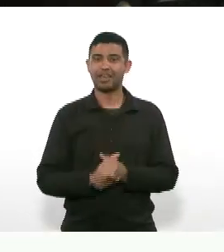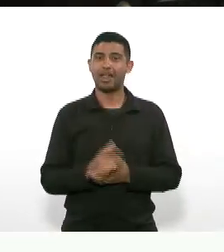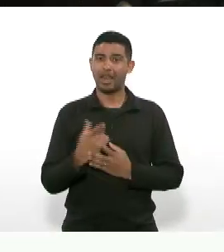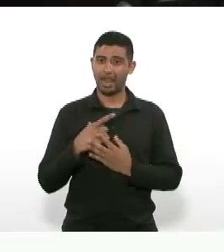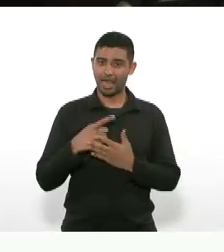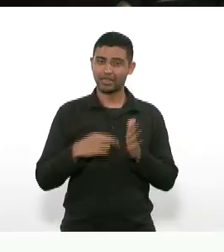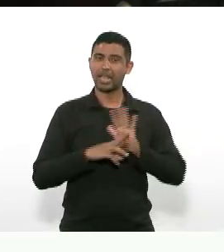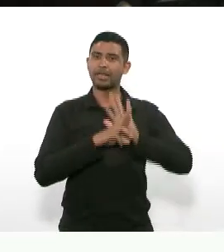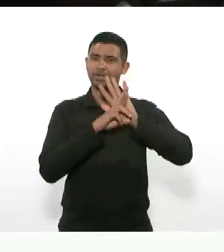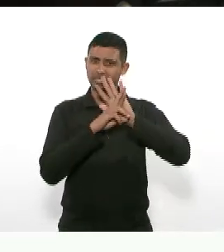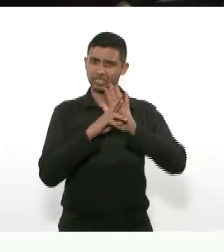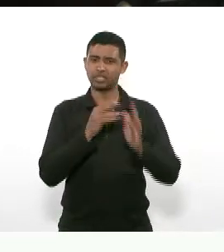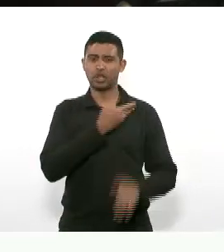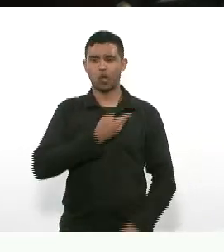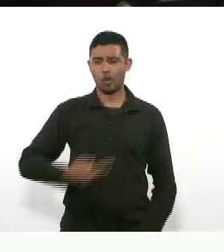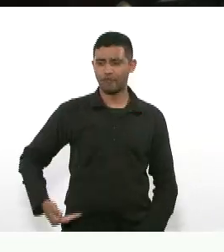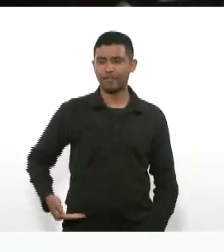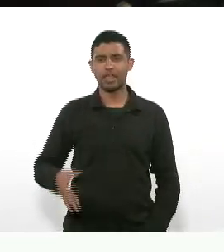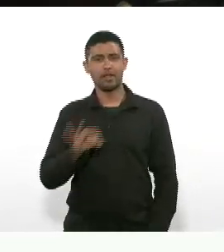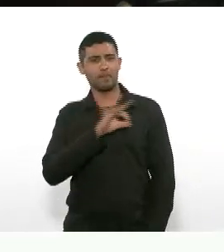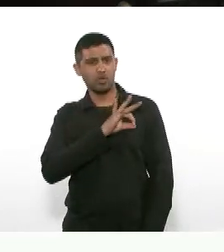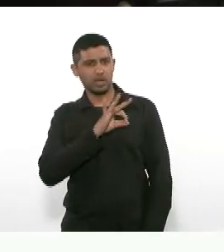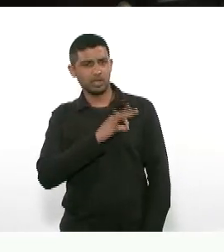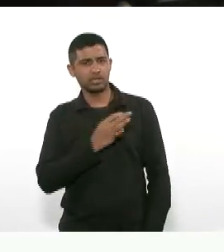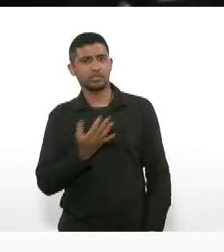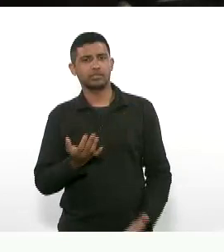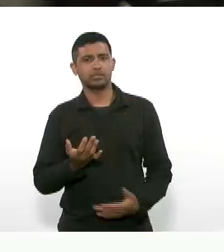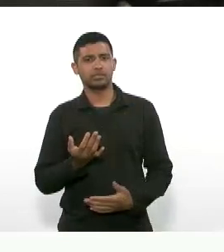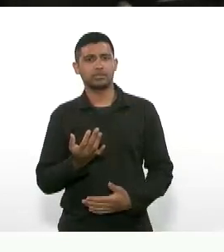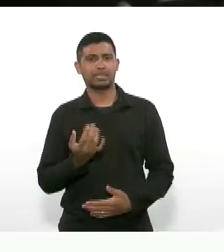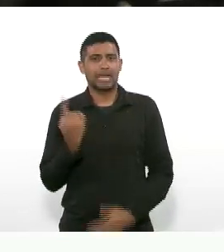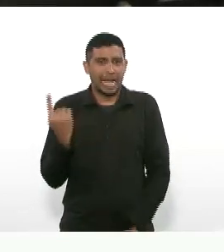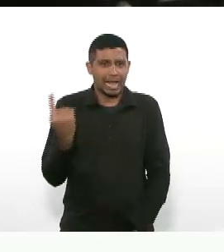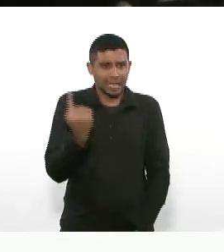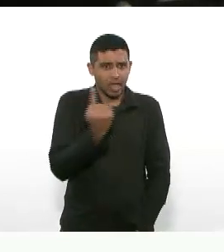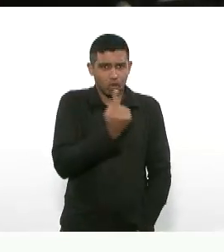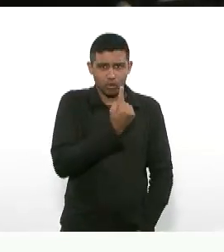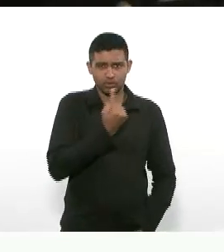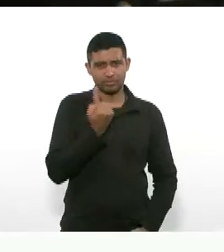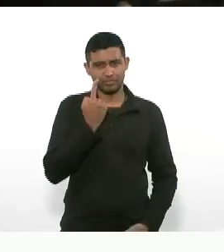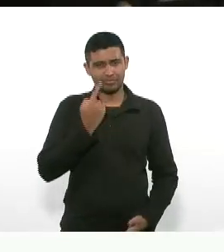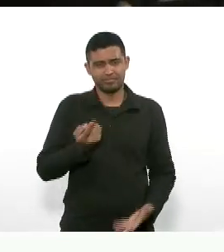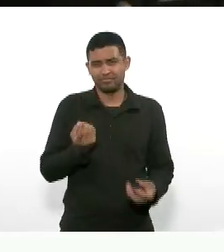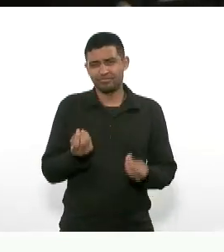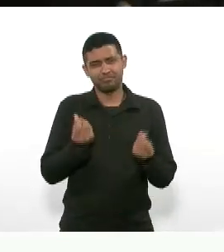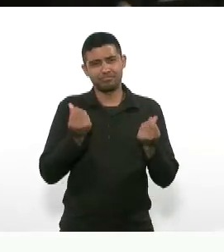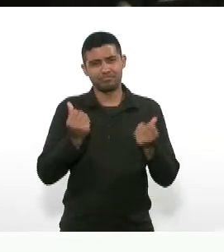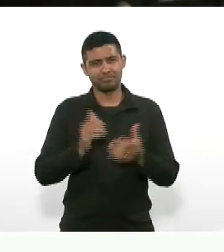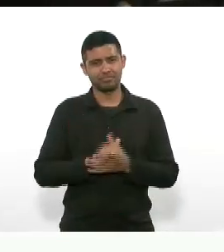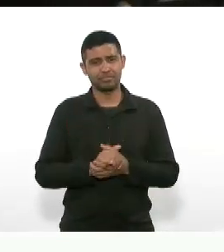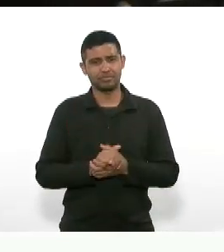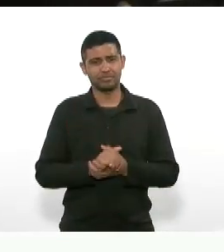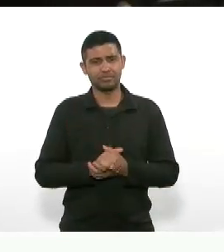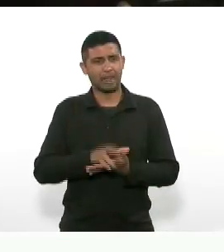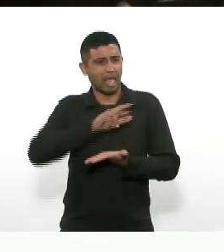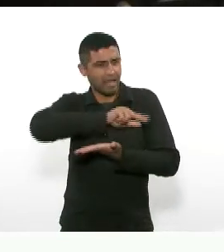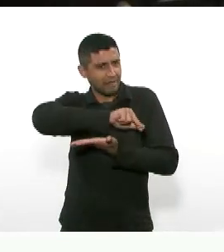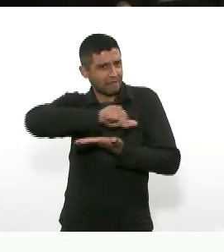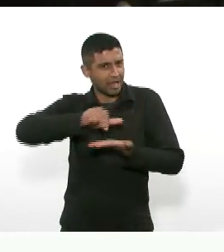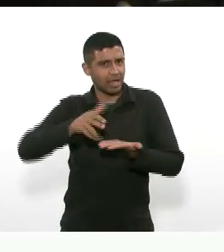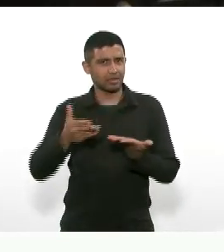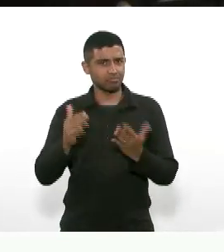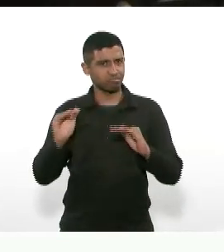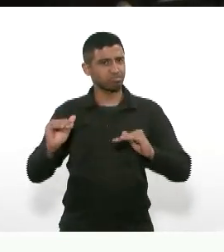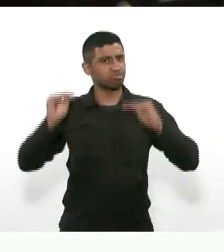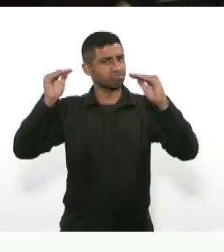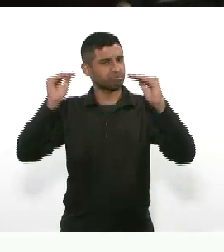representação do governo, das polícias, né, individualmente de várias personalidades. Então,